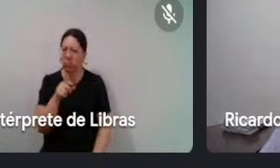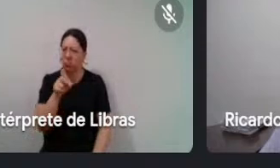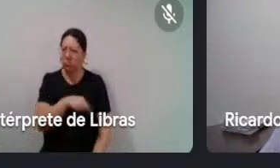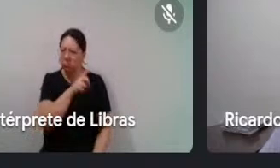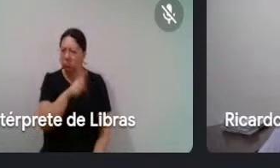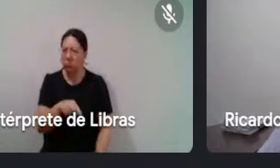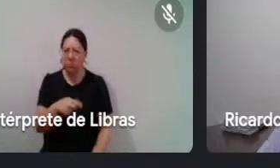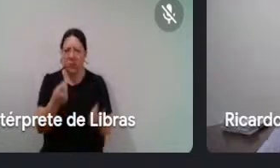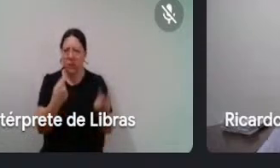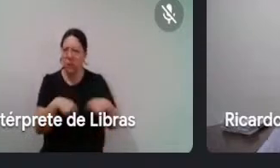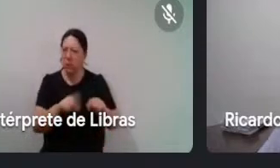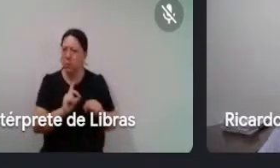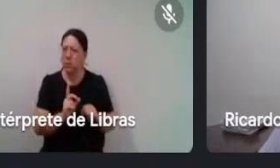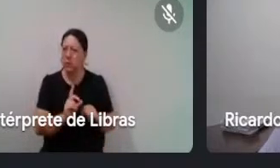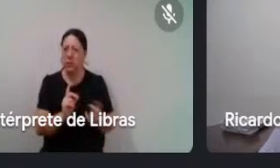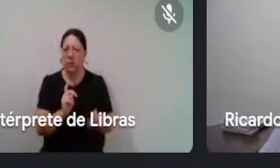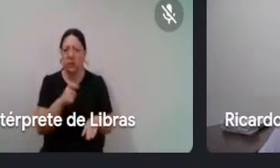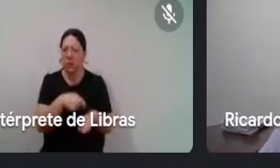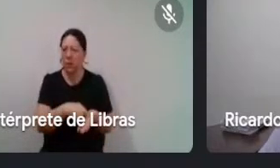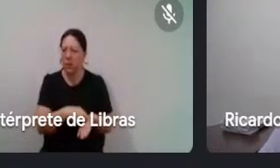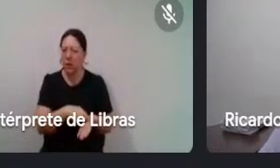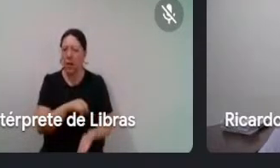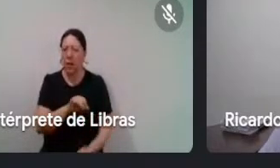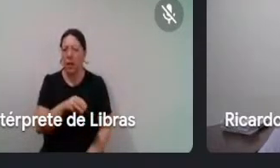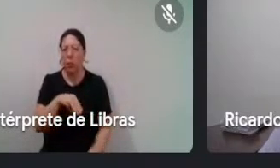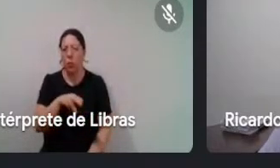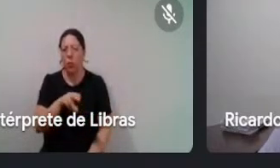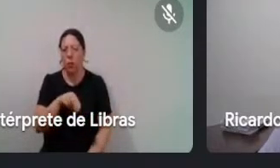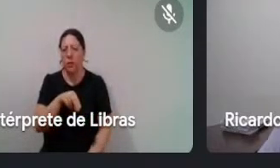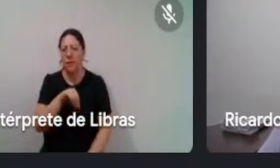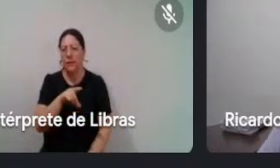seria devido por conta a utilização